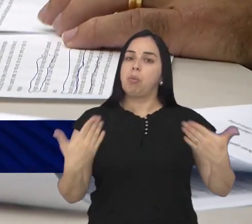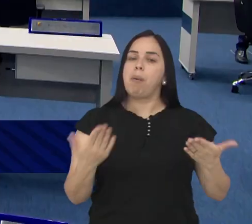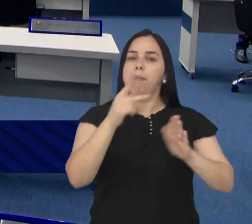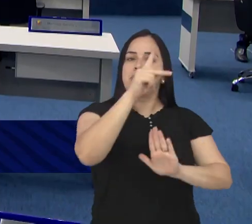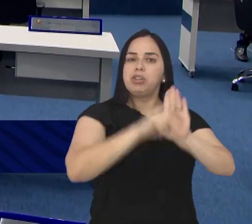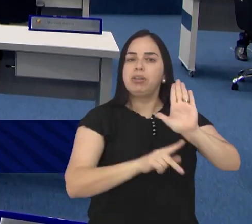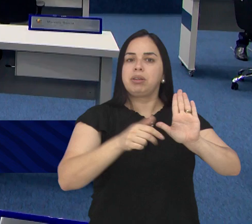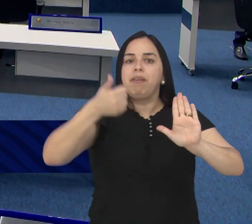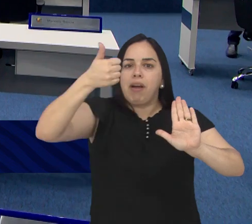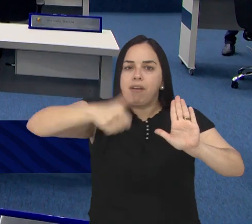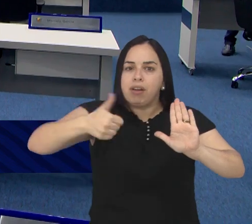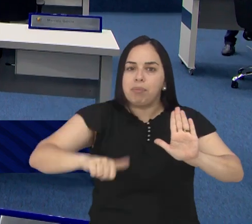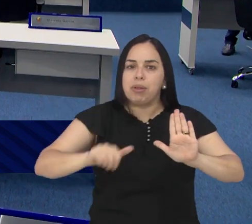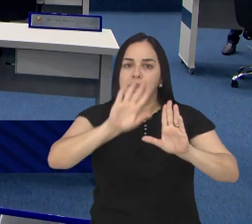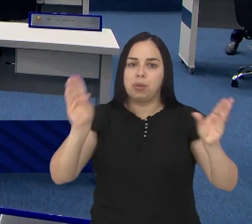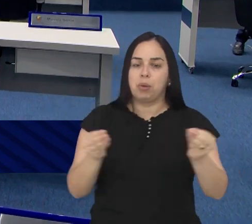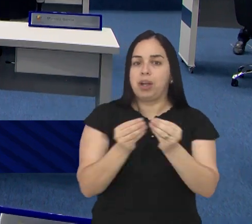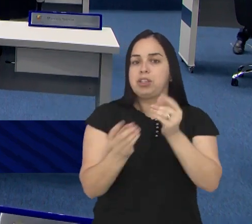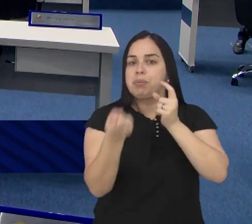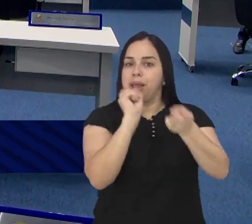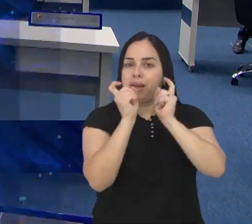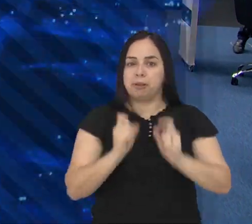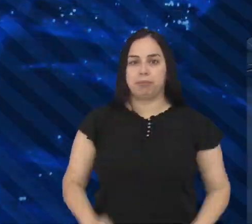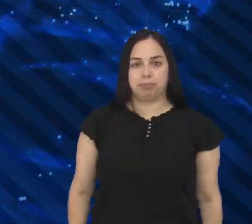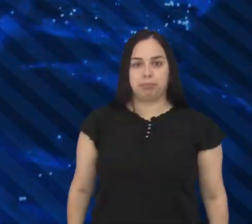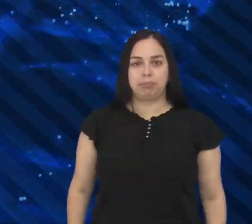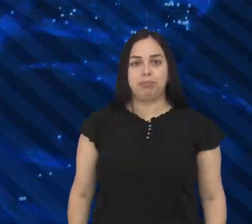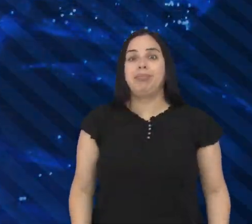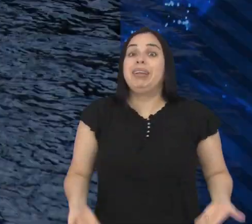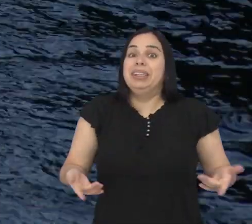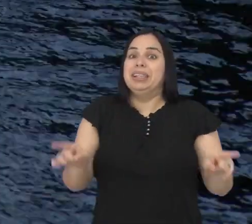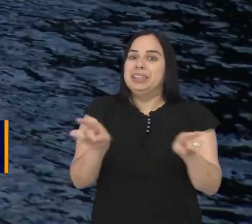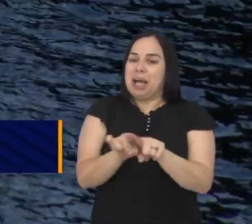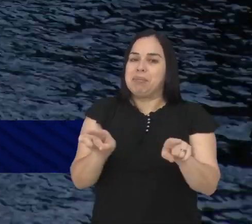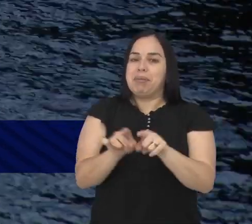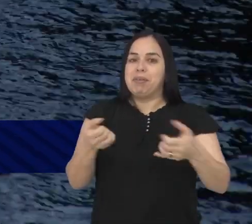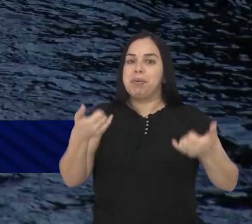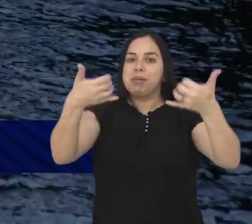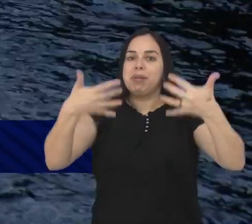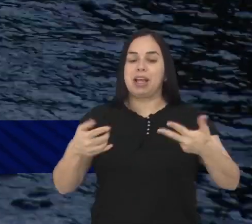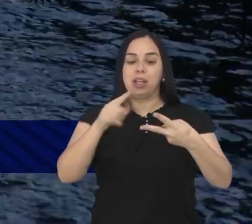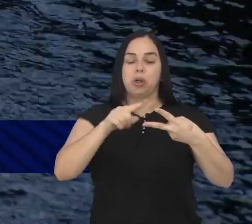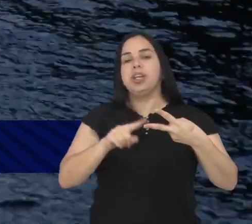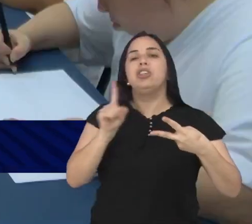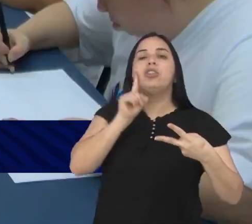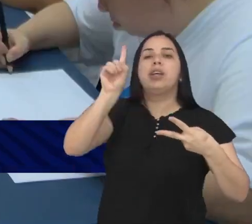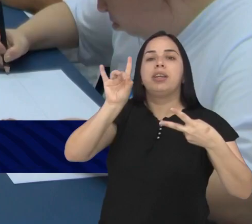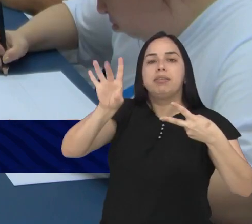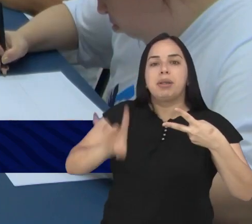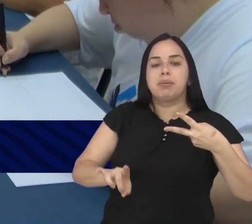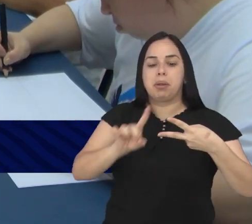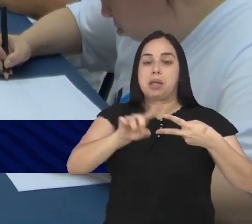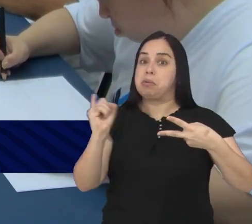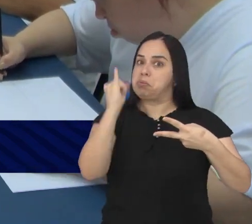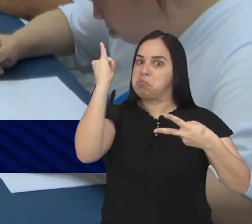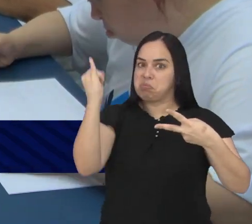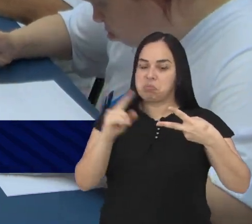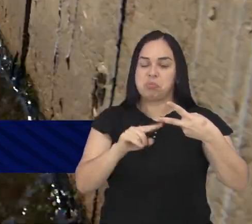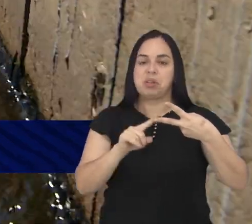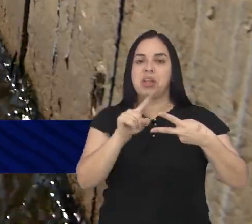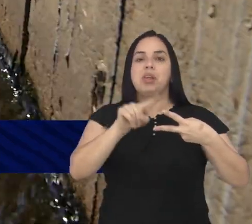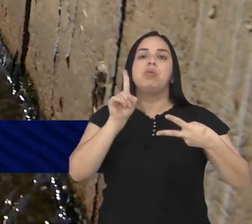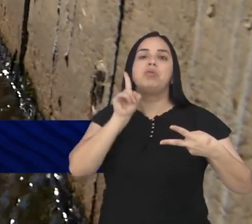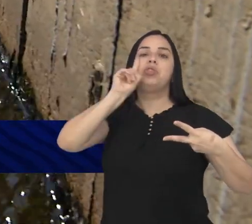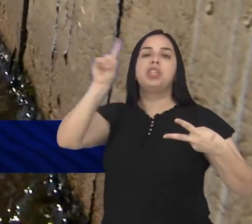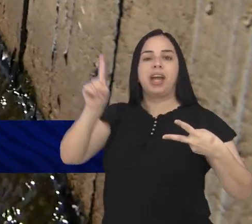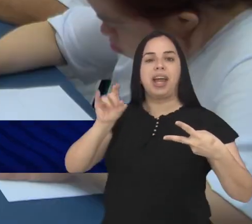aprovados pelos vereadores no nosso resumo da sessão plenária. E ainda vamos falar de duas datas comemorativas importantes: